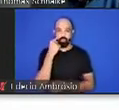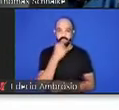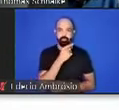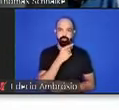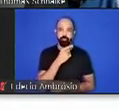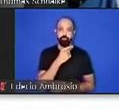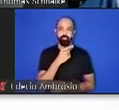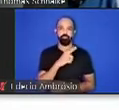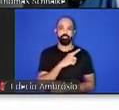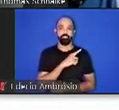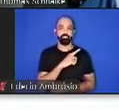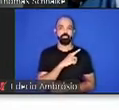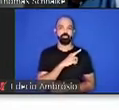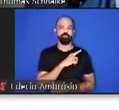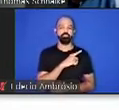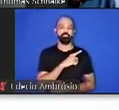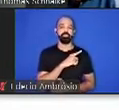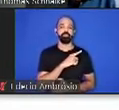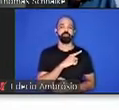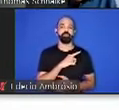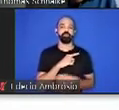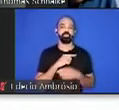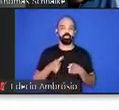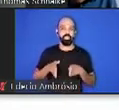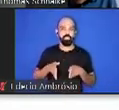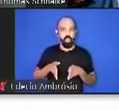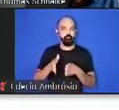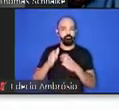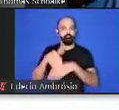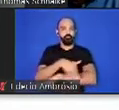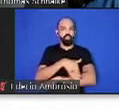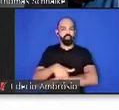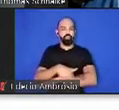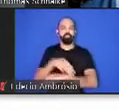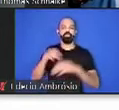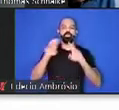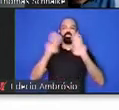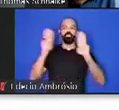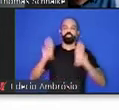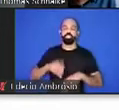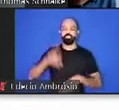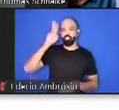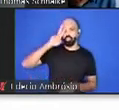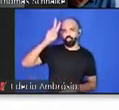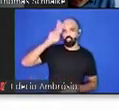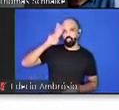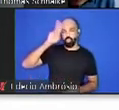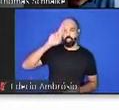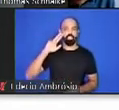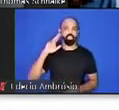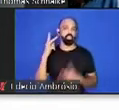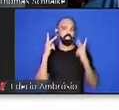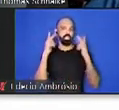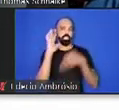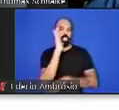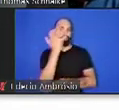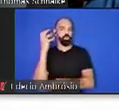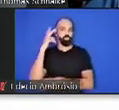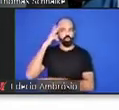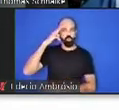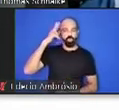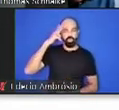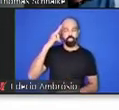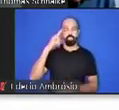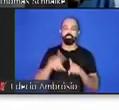nós temos nessa avenida aqui o Museu de História Natural, que também é um museu